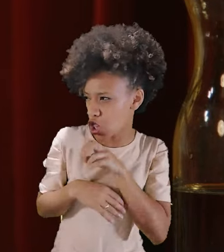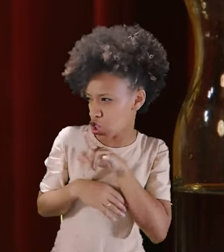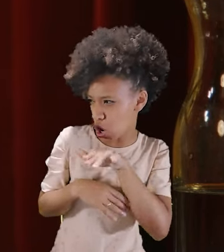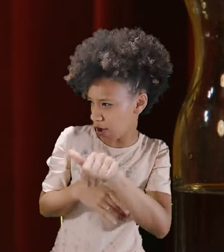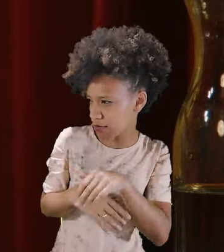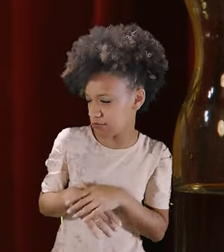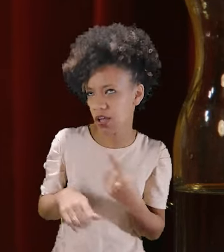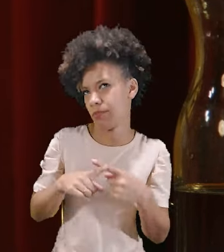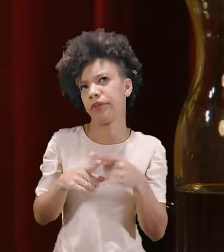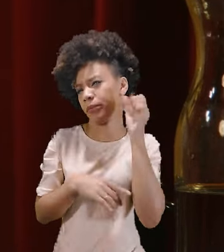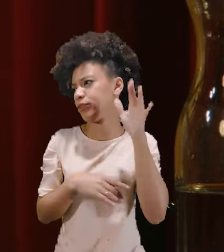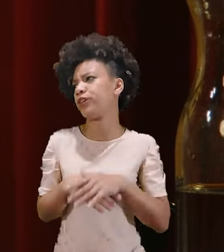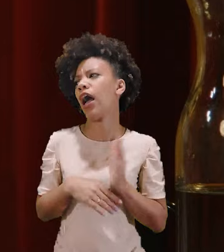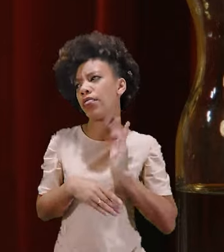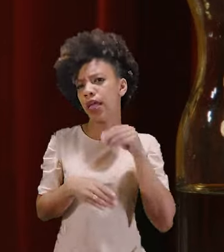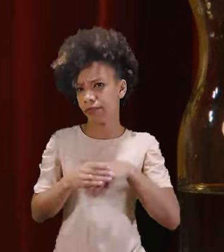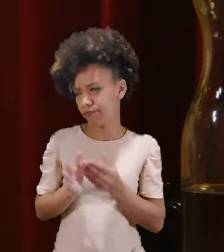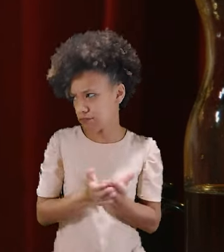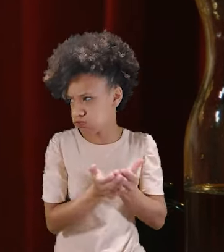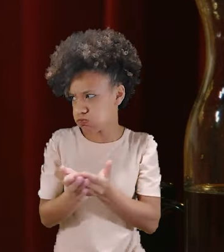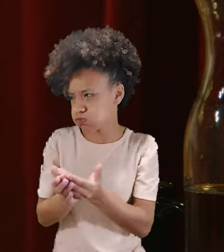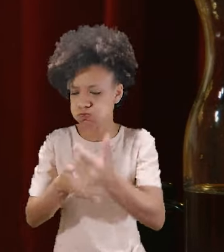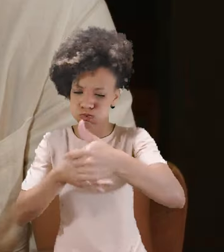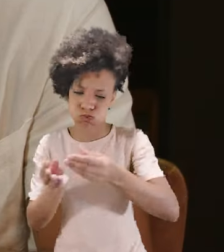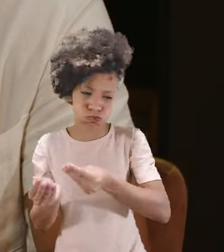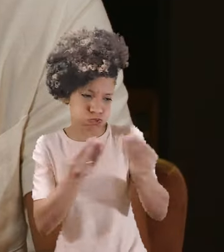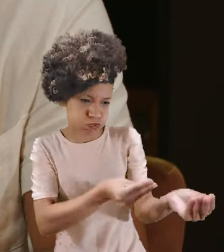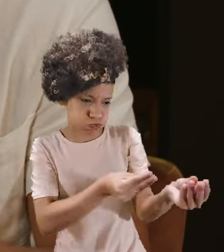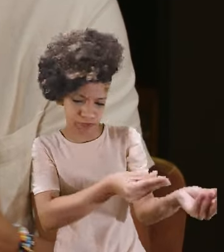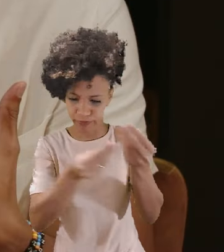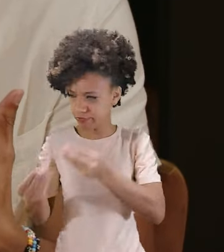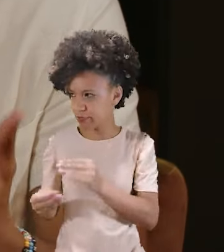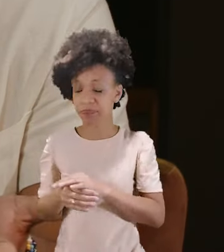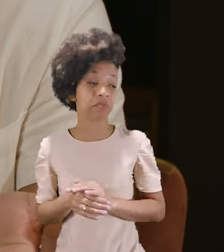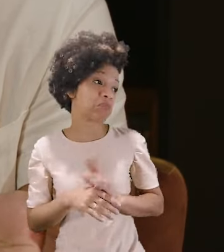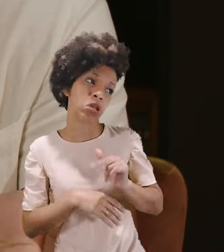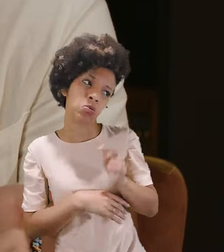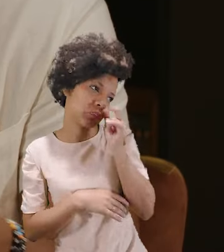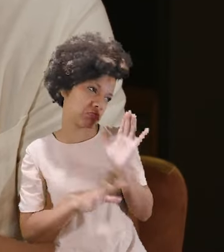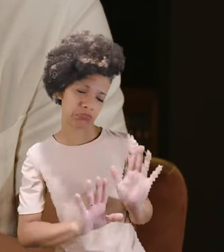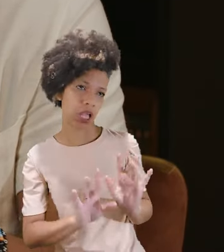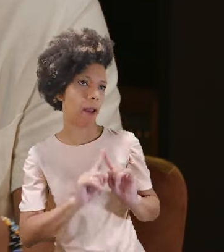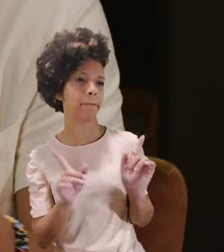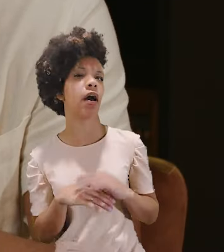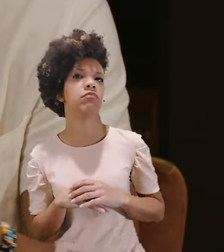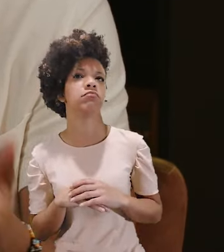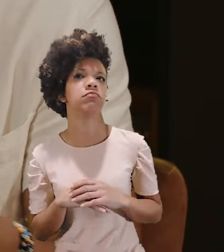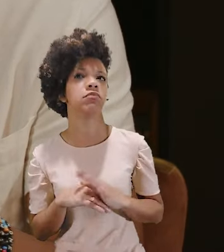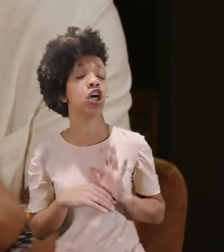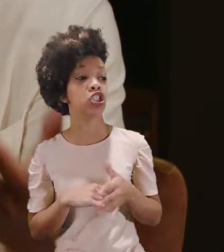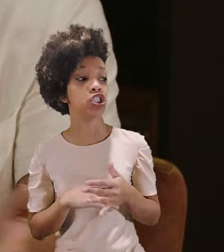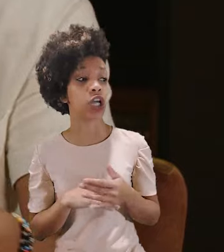esse essa que Imagino que deve ter muito embarque e desembarque de tropas tem assim eu nunca pensei tá ok mais